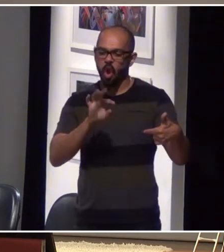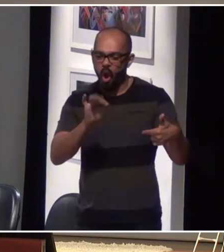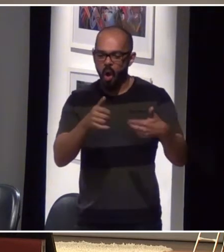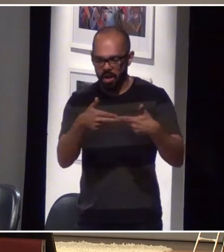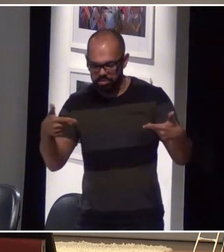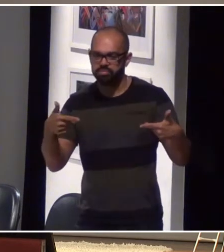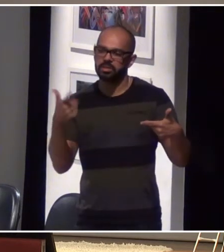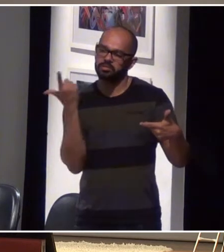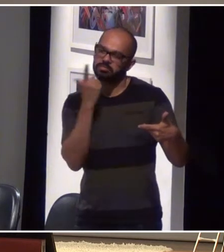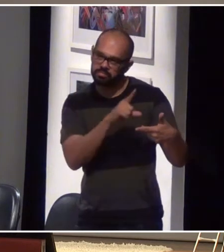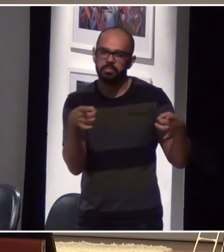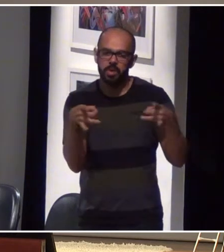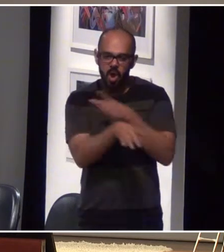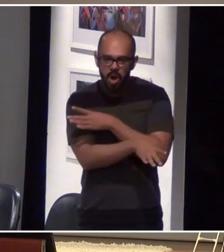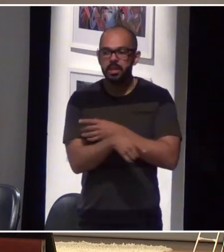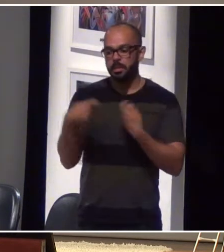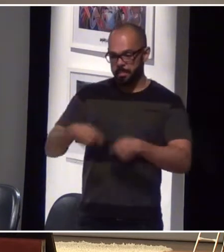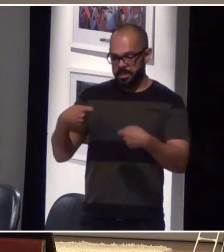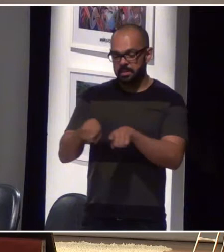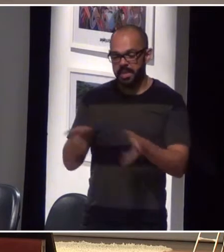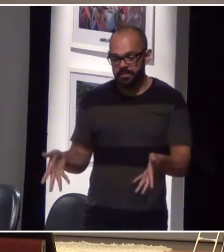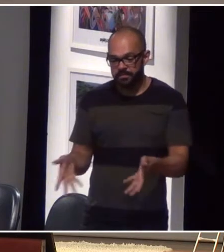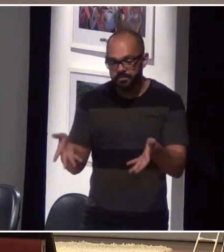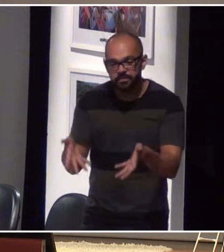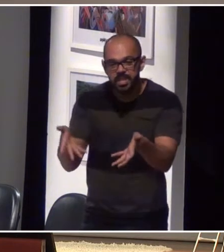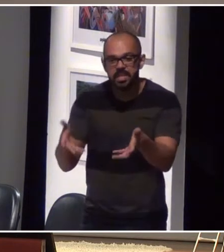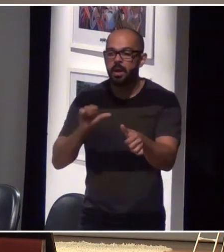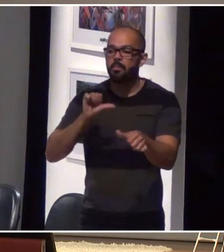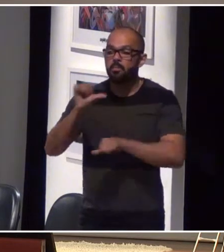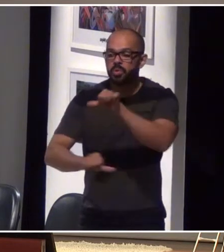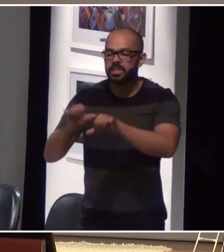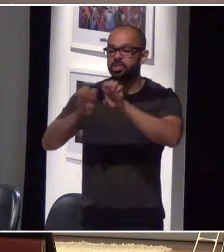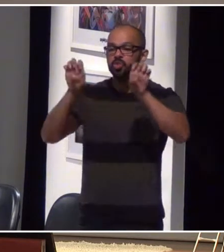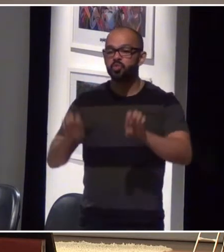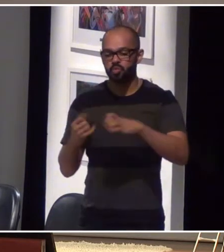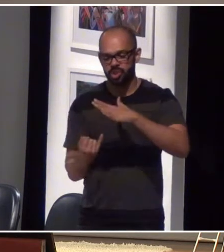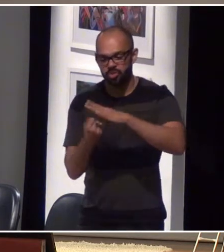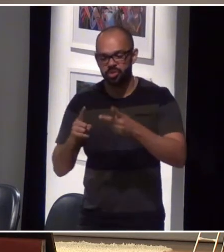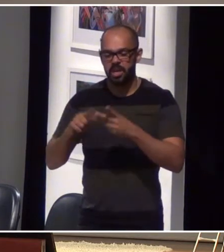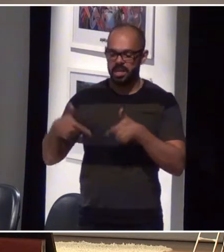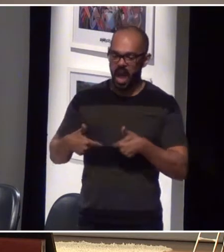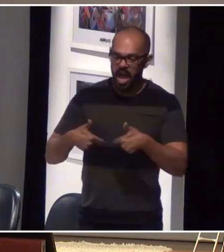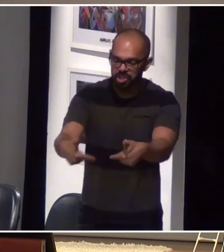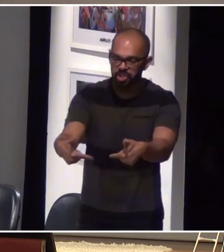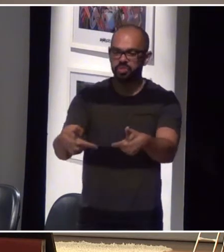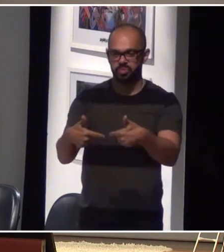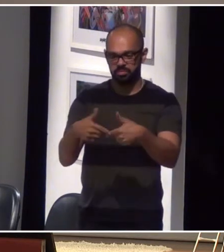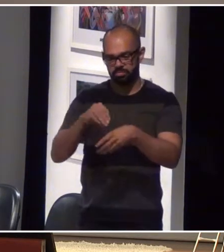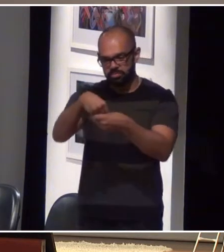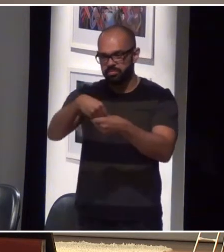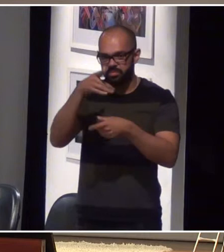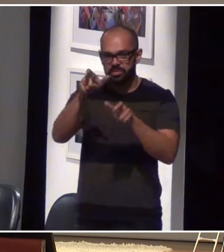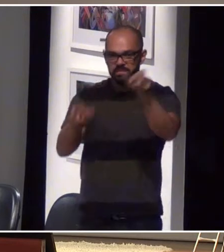para o ingresso, que já foram implementadas, nós precisamos investir na mudança da estrutura institucional e nas atitudes dos